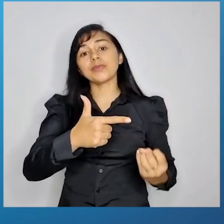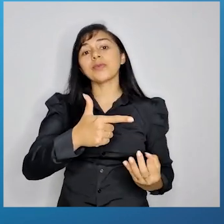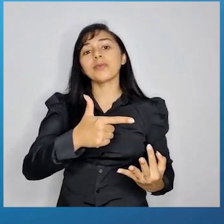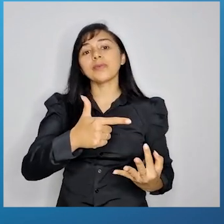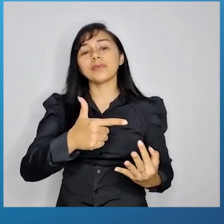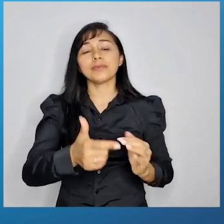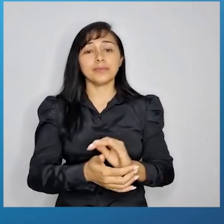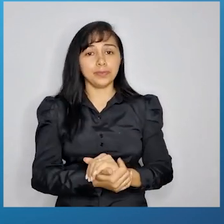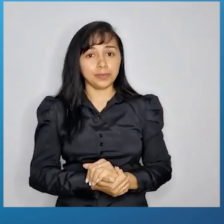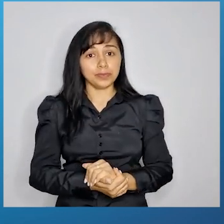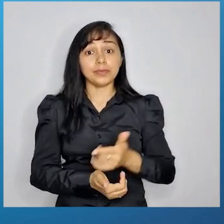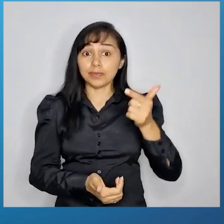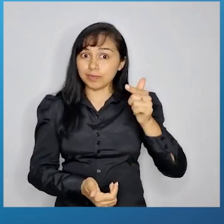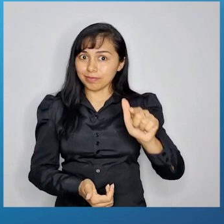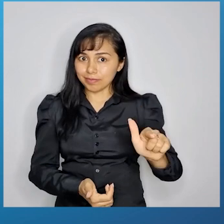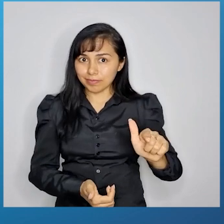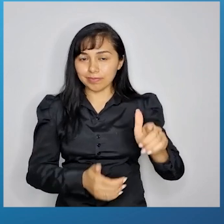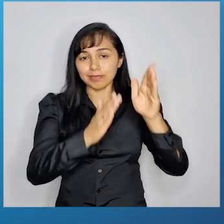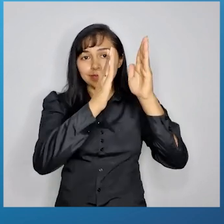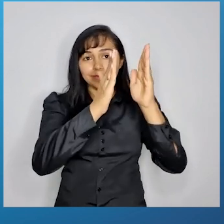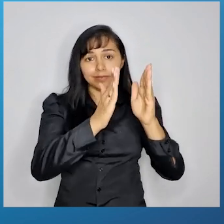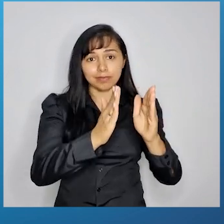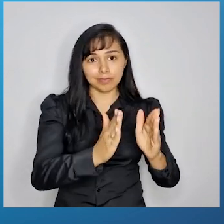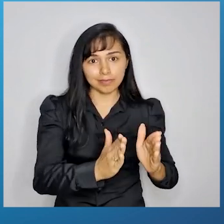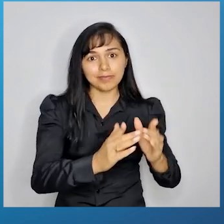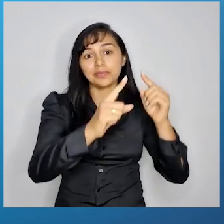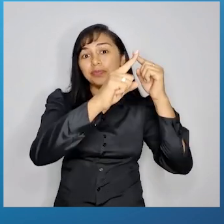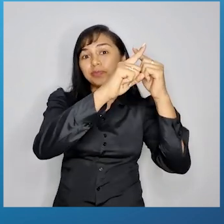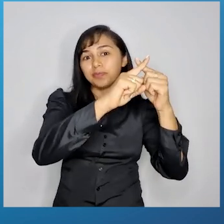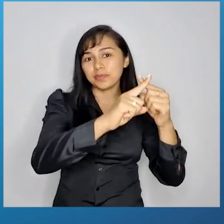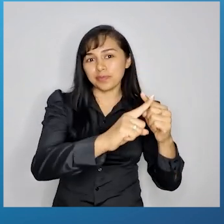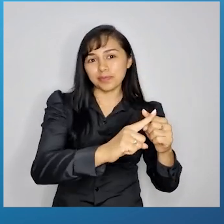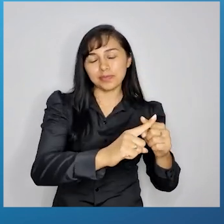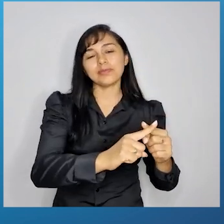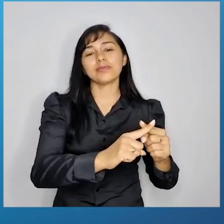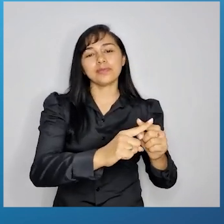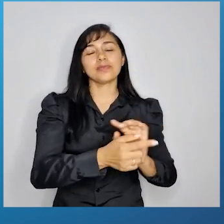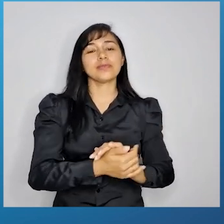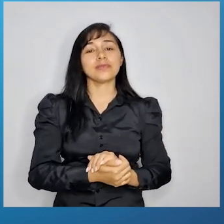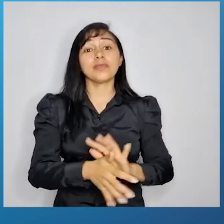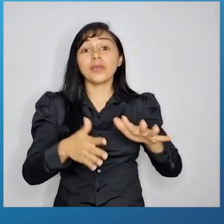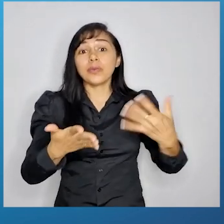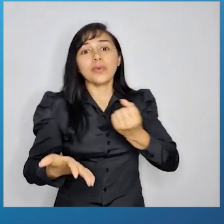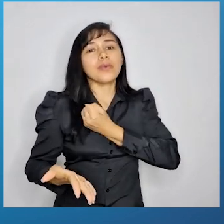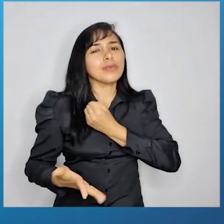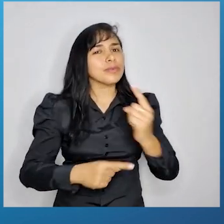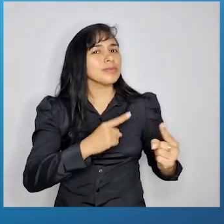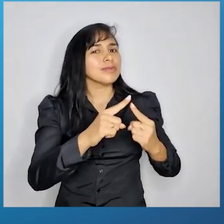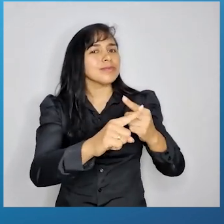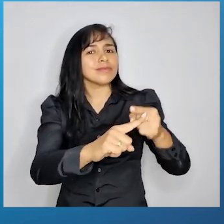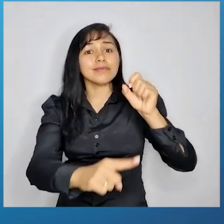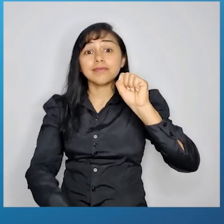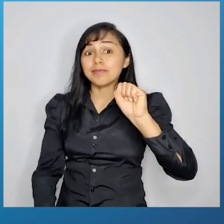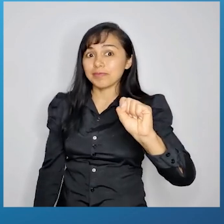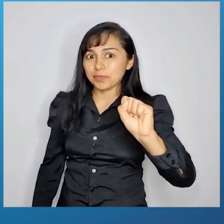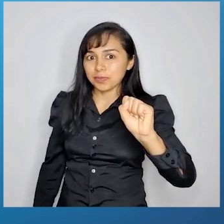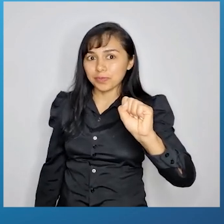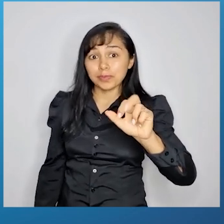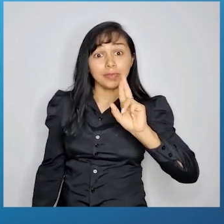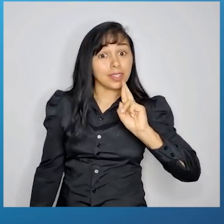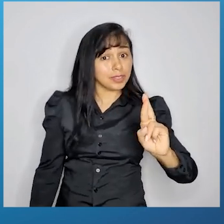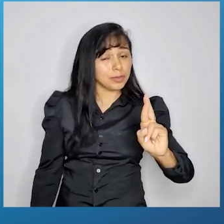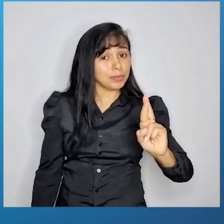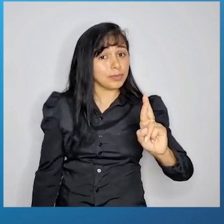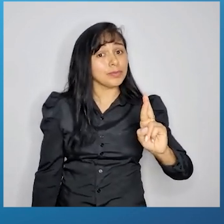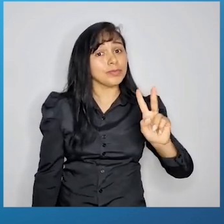8. Observem, mais uma vez, nós vamos lá na tabuada de 8. Qual é o número que eu multiplico por 8